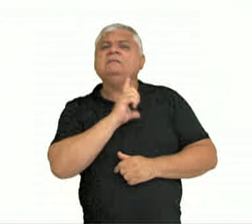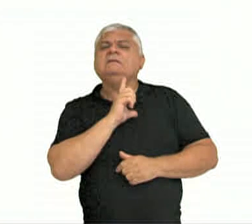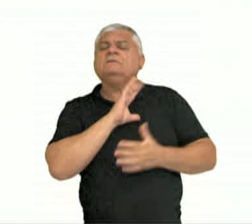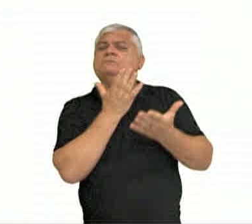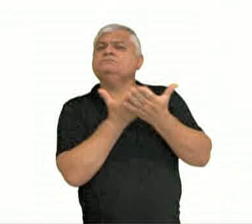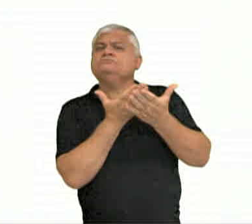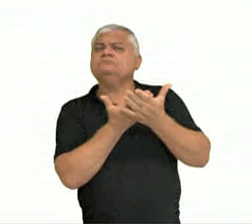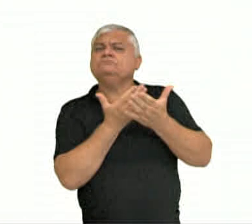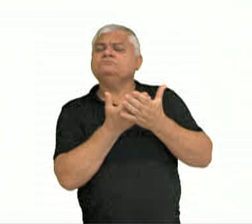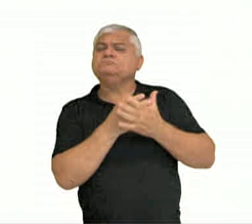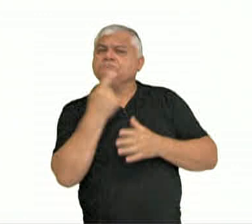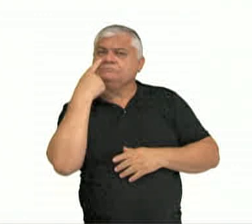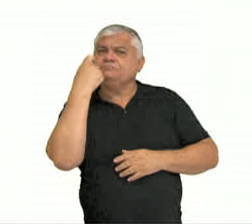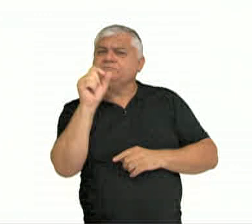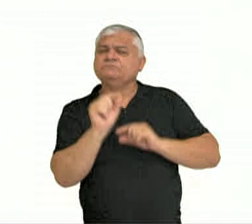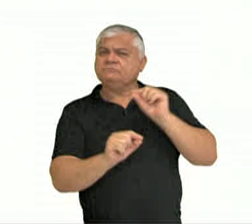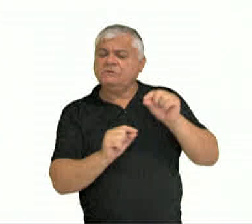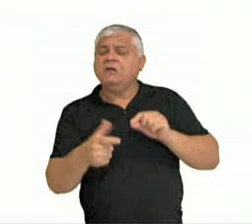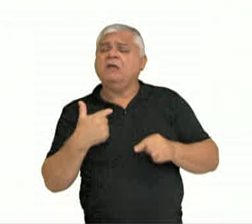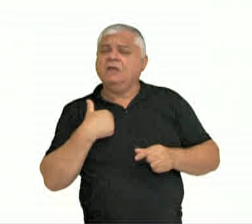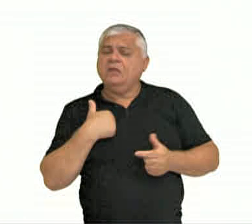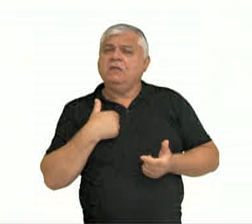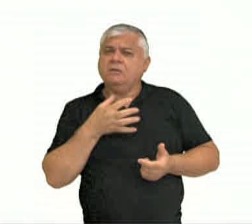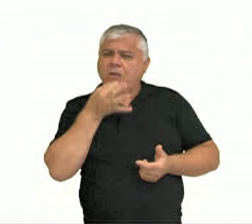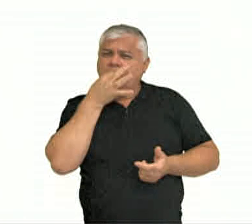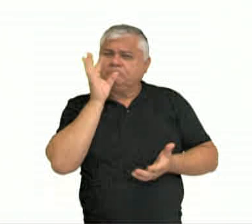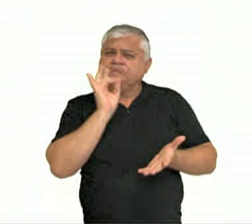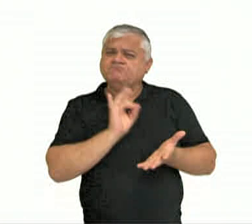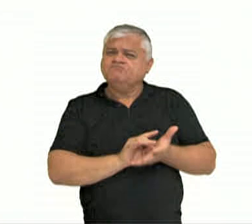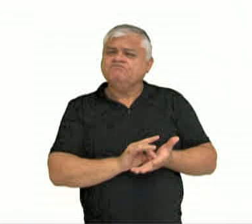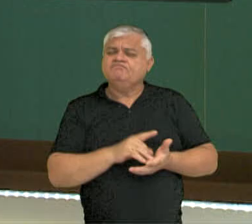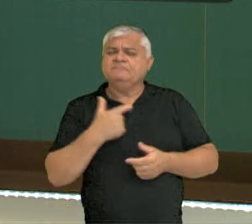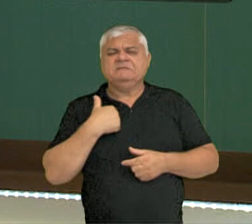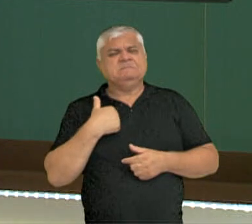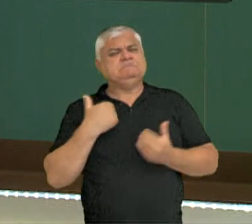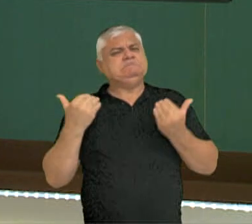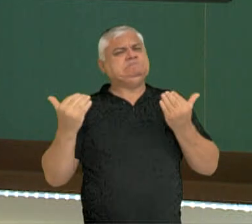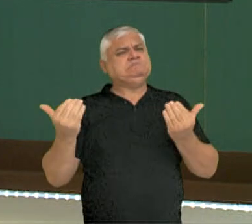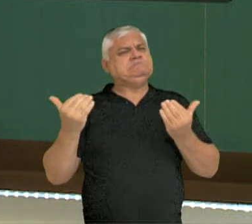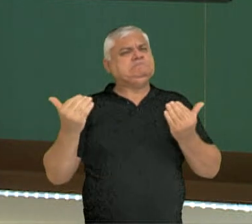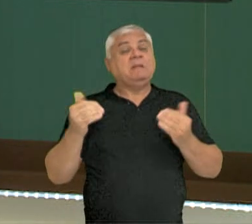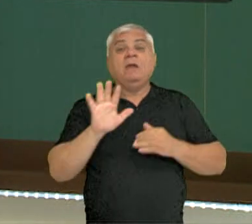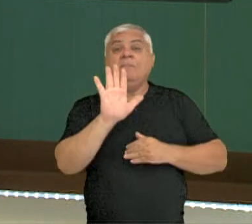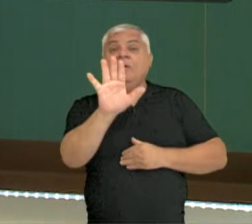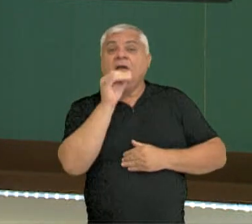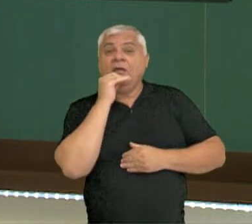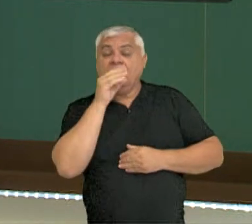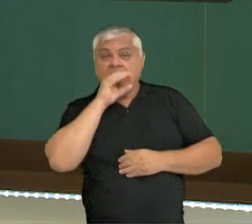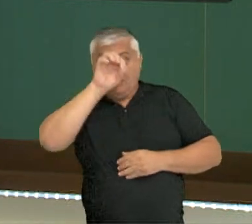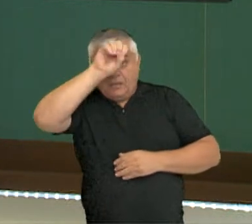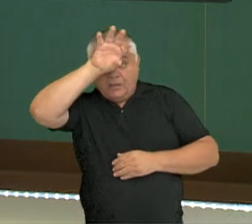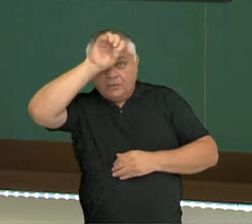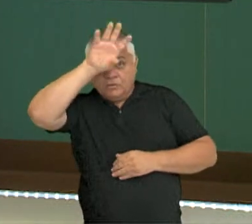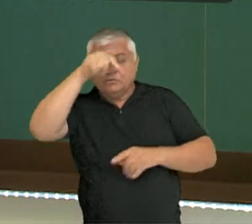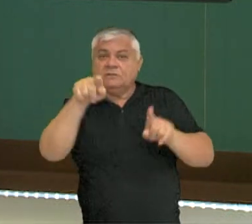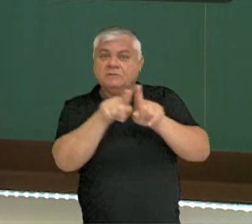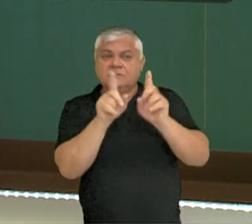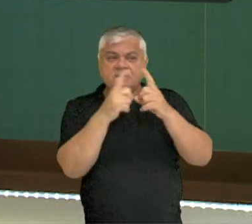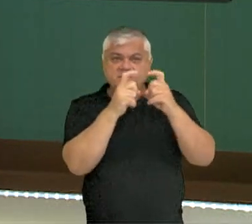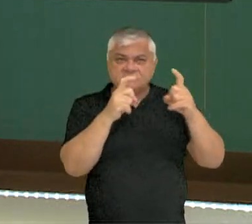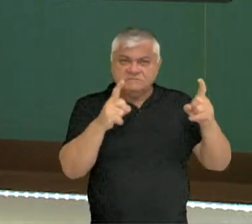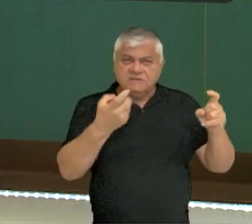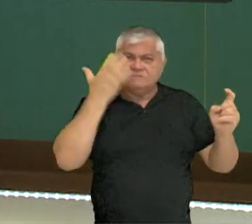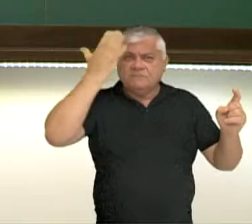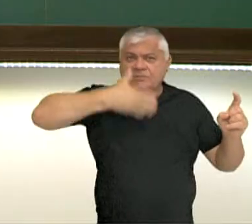estudo muito interessante. Eu confesso que no início eu ficava assim um pouco pé atrás, mas a arqueologia, a própria ciência